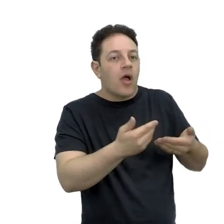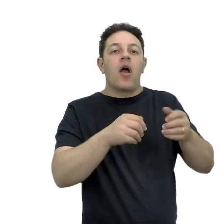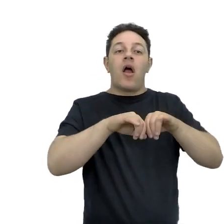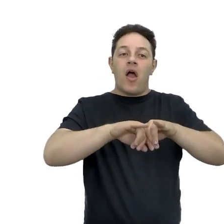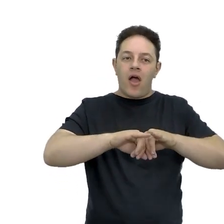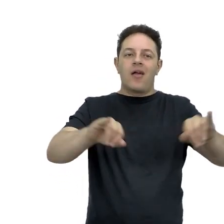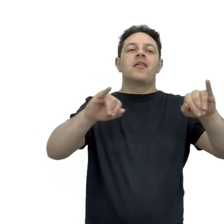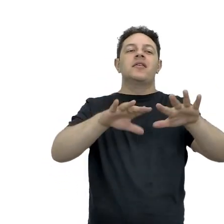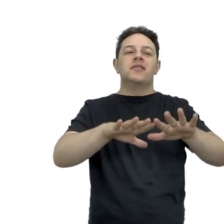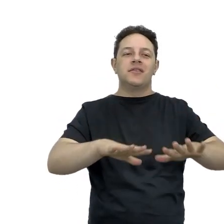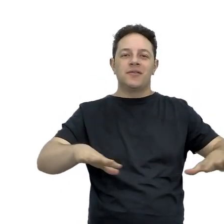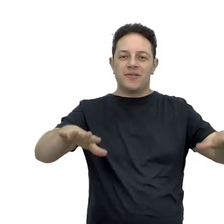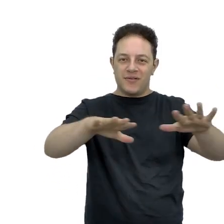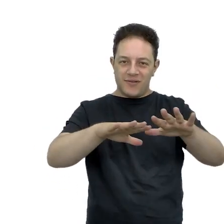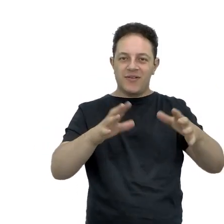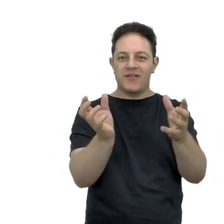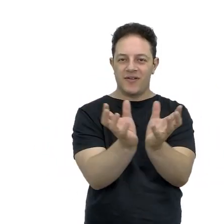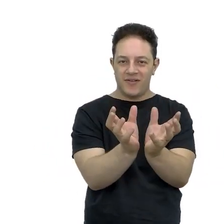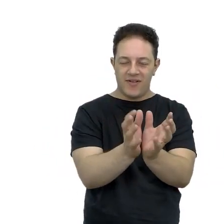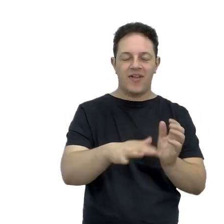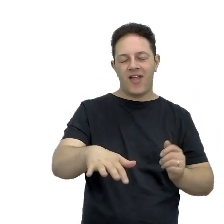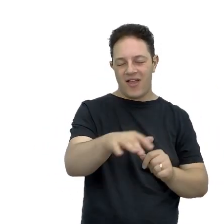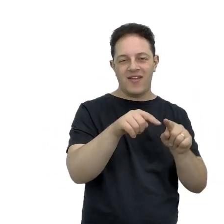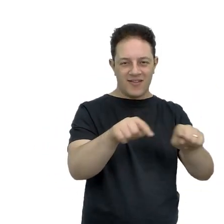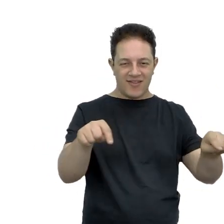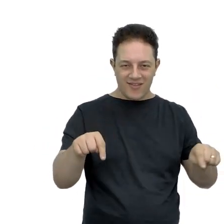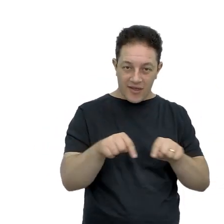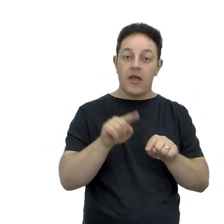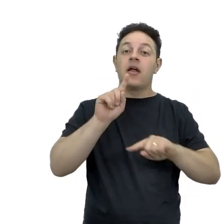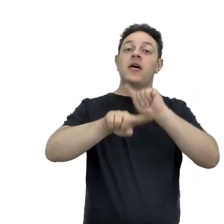turma e, para